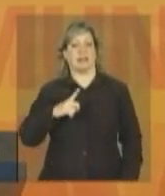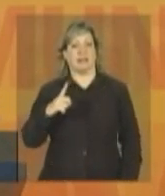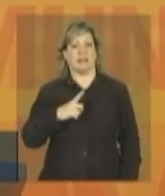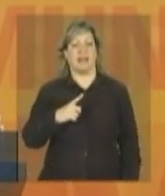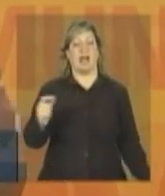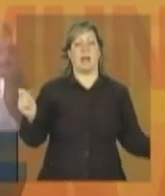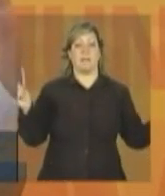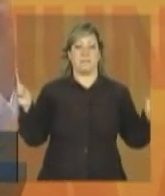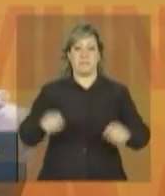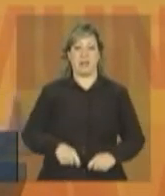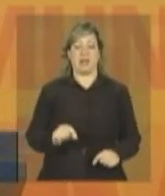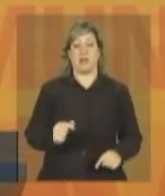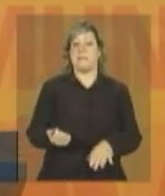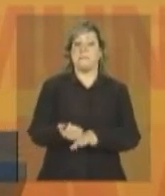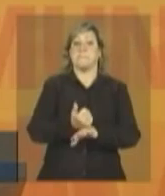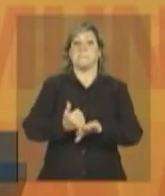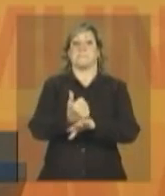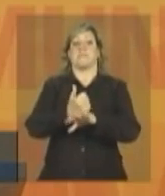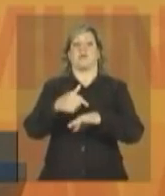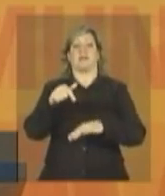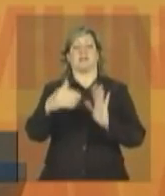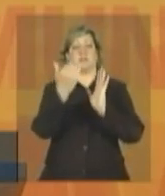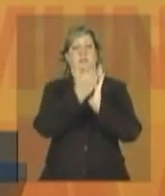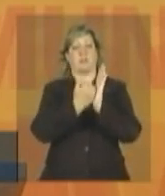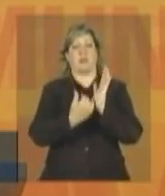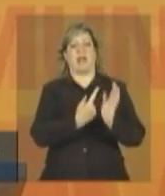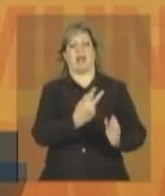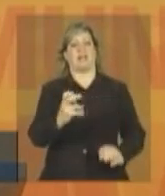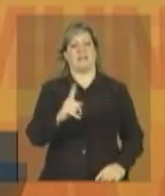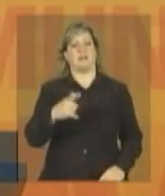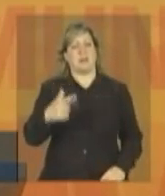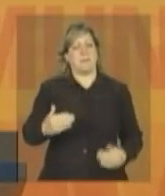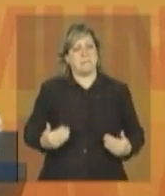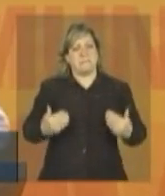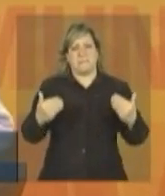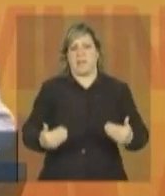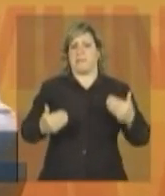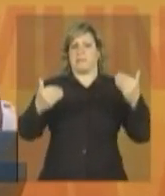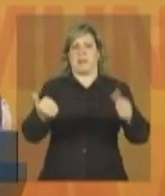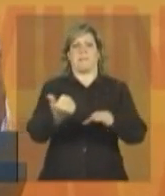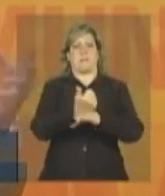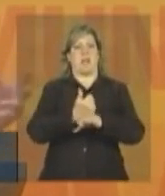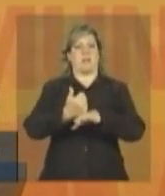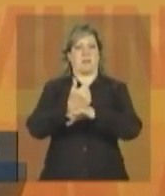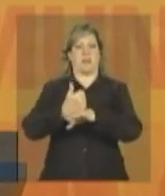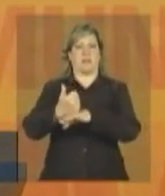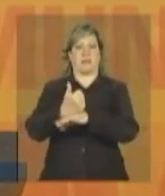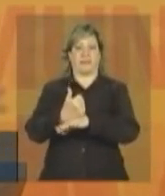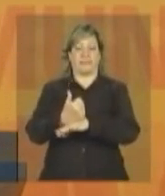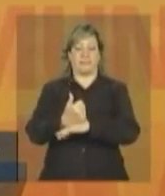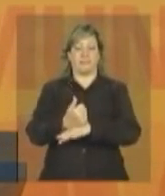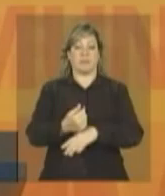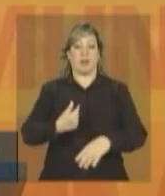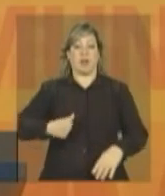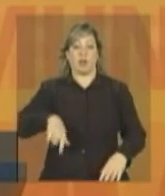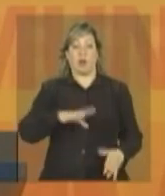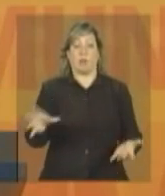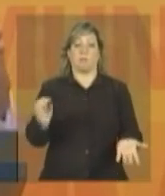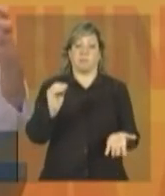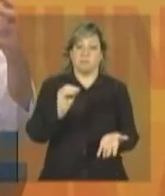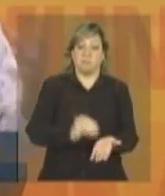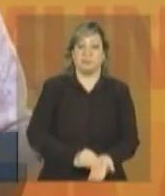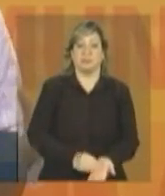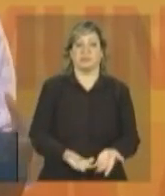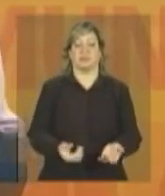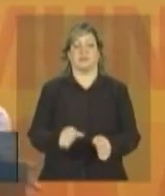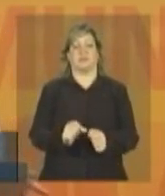ser capazes de melhorar esse programa cada vez mais. Na medida que a gente implante, que a